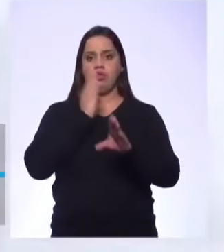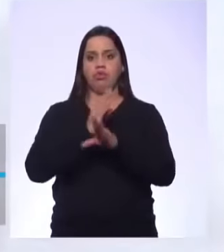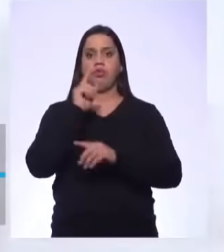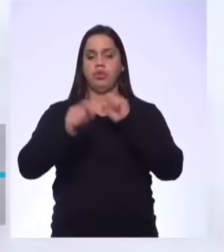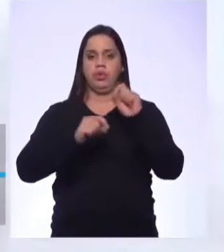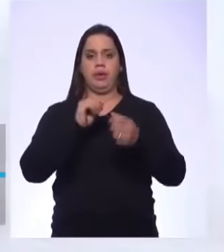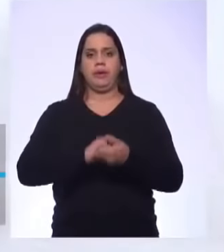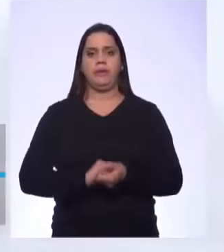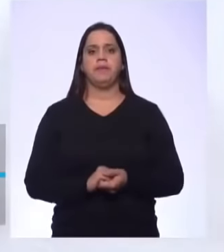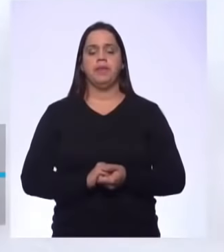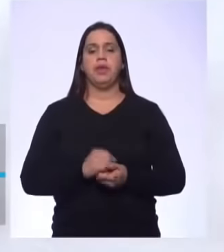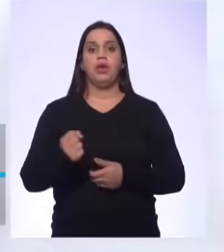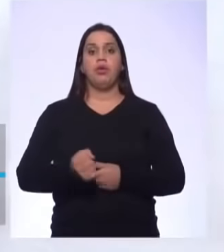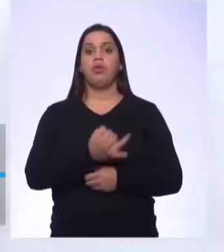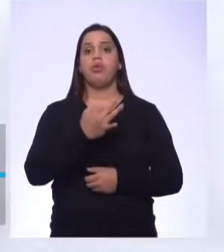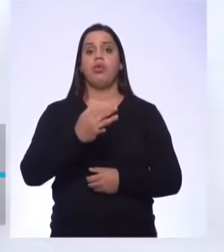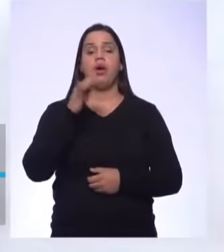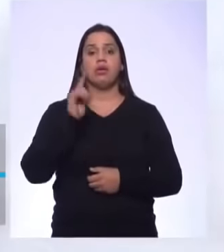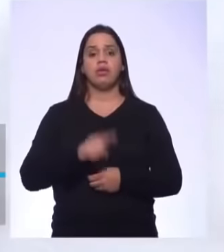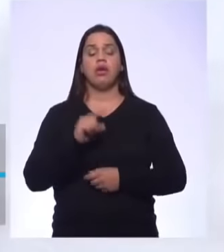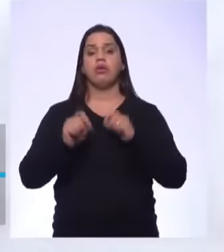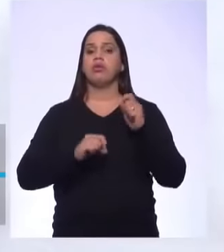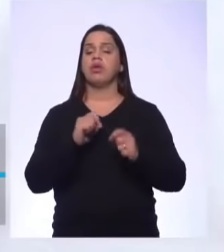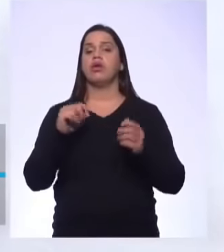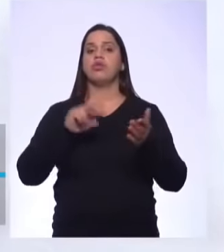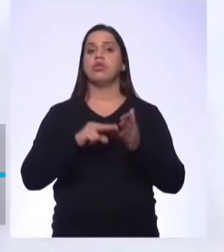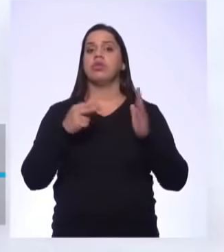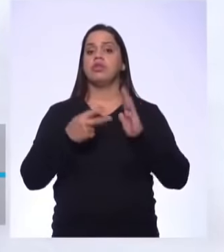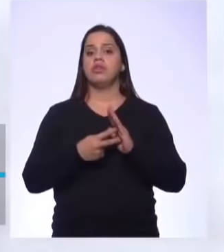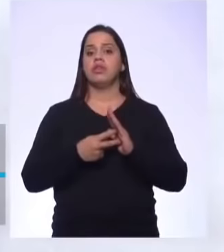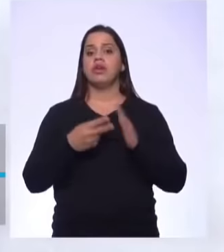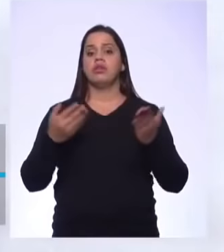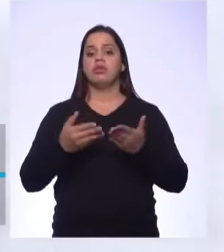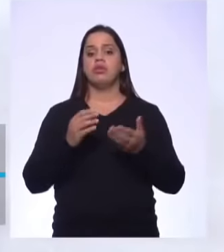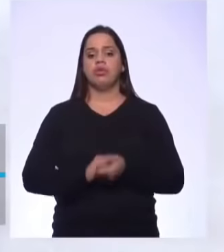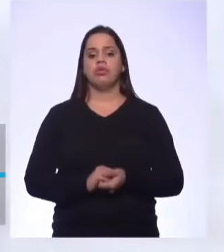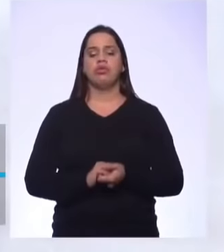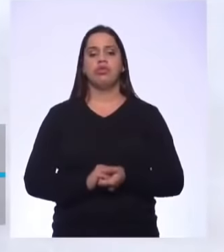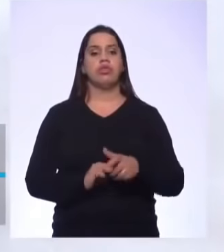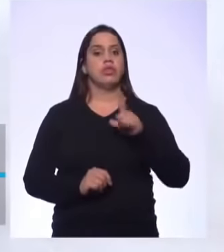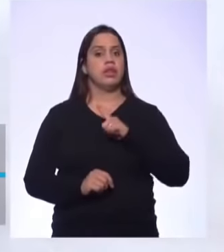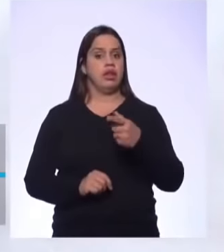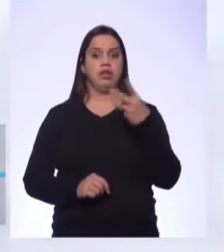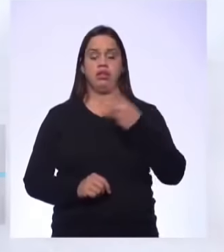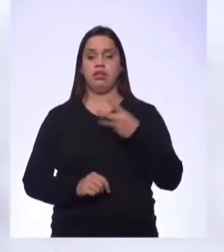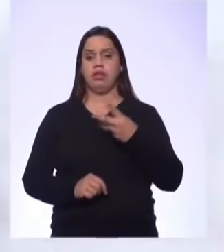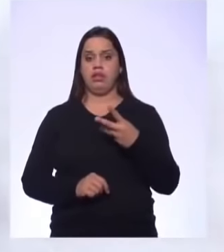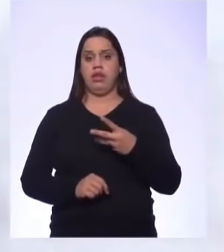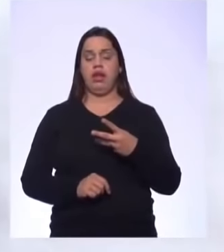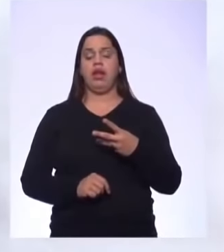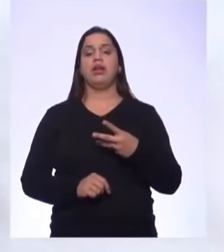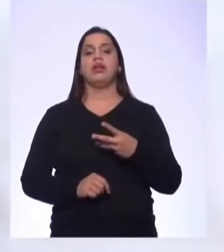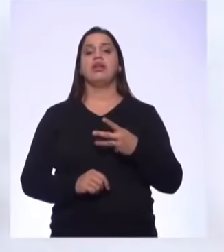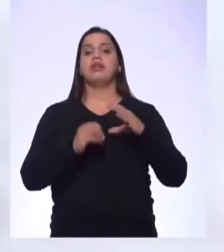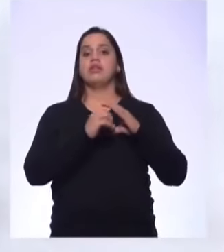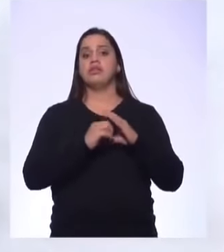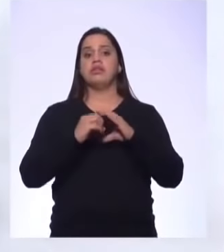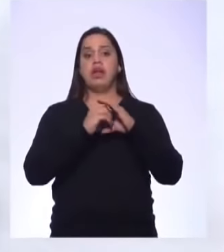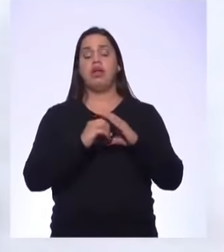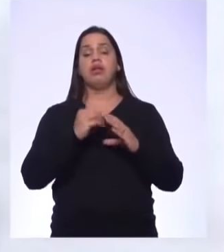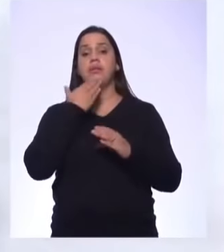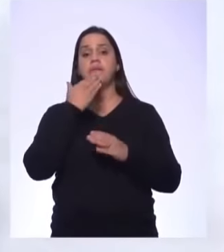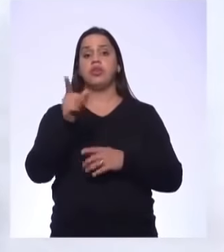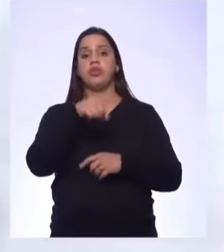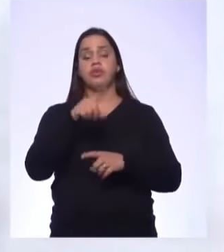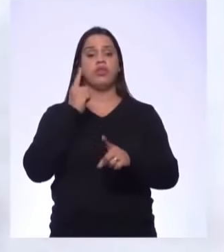né? Quais são os significados ali? Tem três células ali que eles estão pedindo para